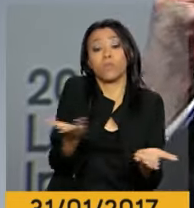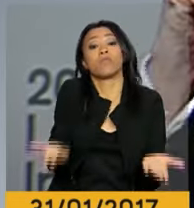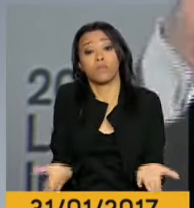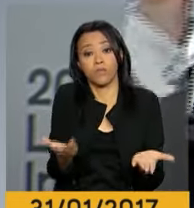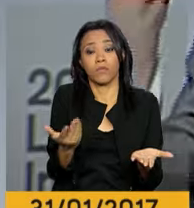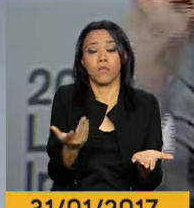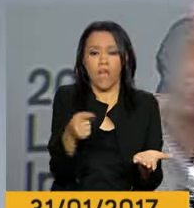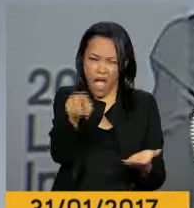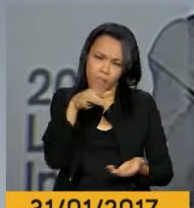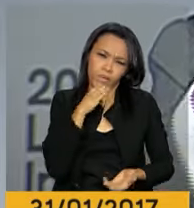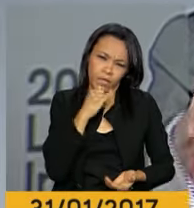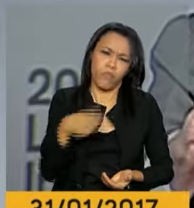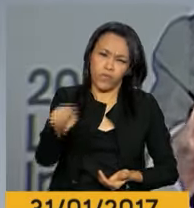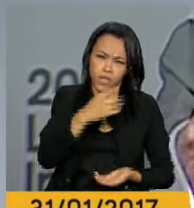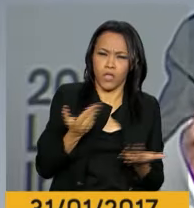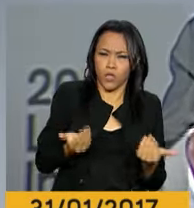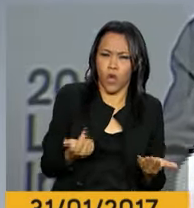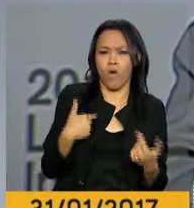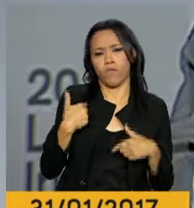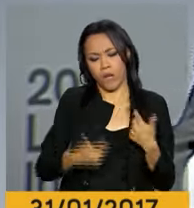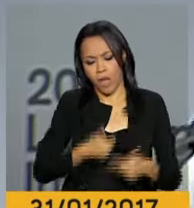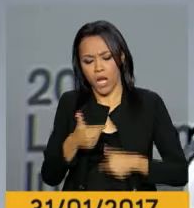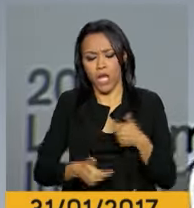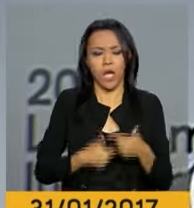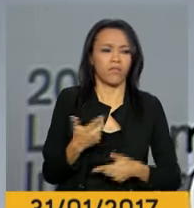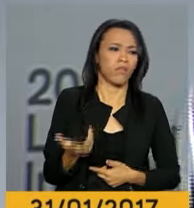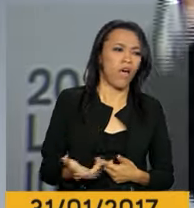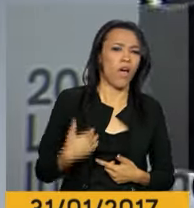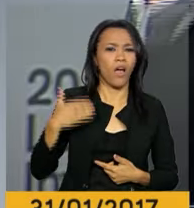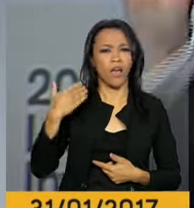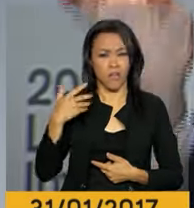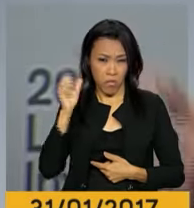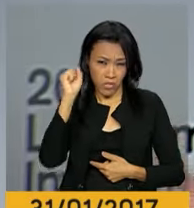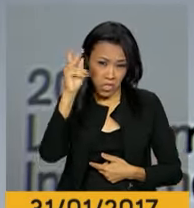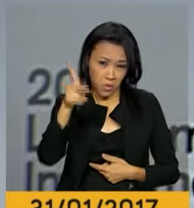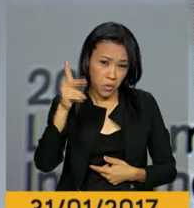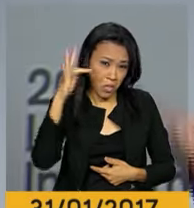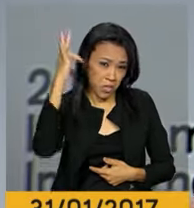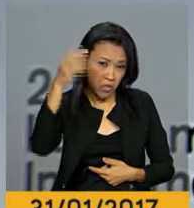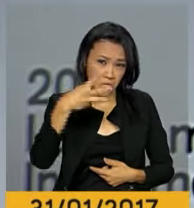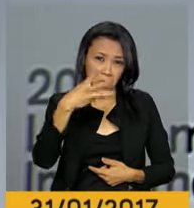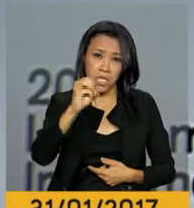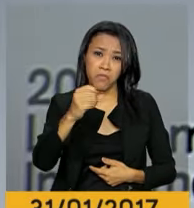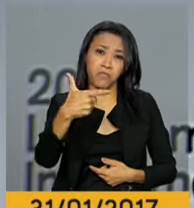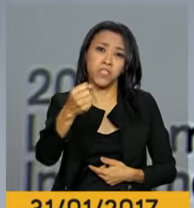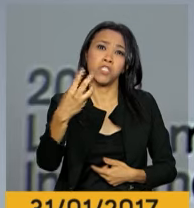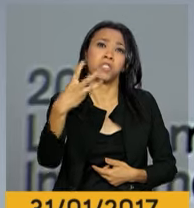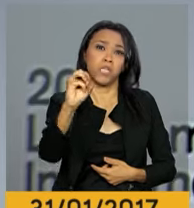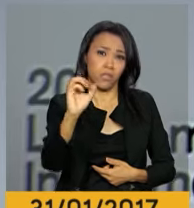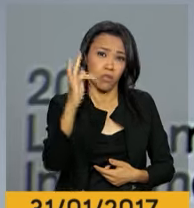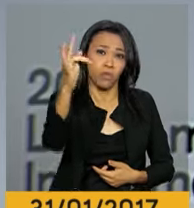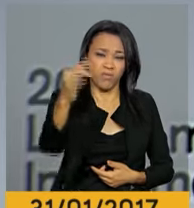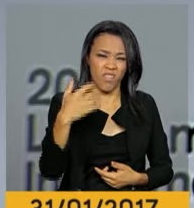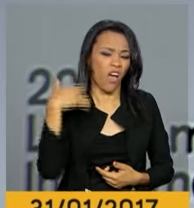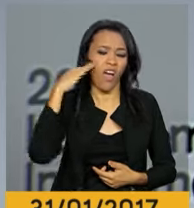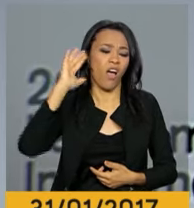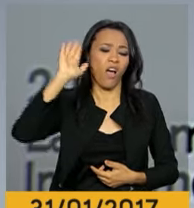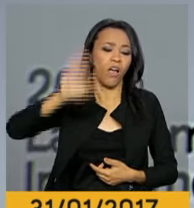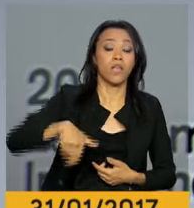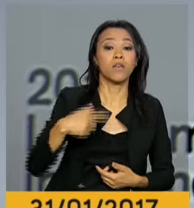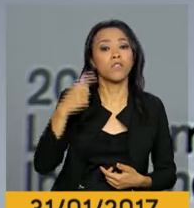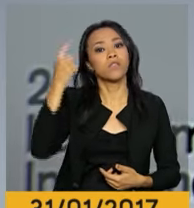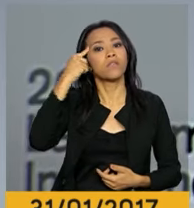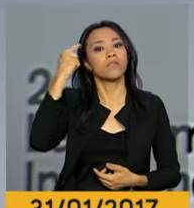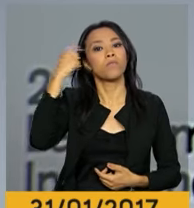oito que é jovem né Tá trabalhando agora não quer saber da aposentadoria daqui a 20 e 30 anos Ele está preocupado com o momento atual